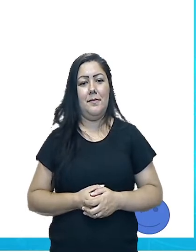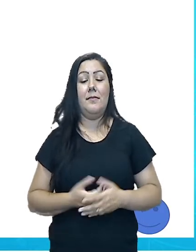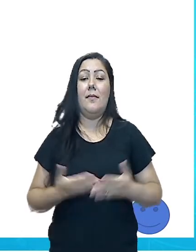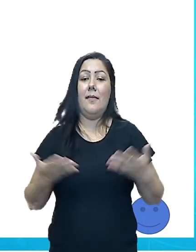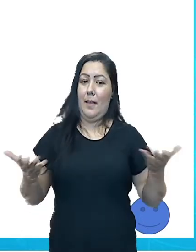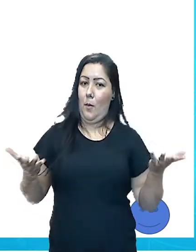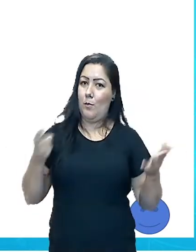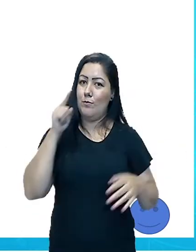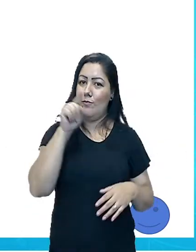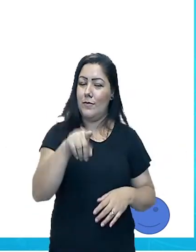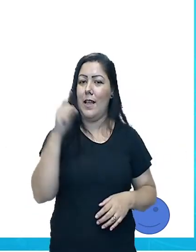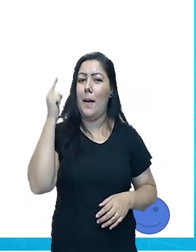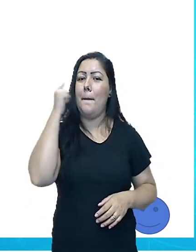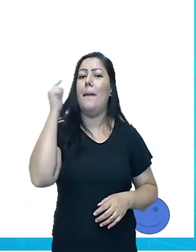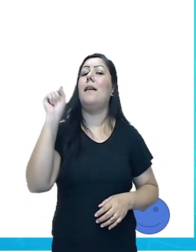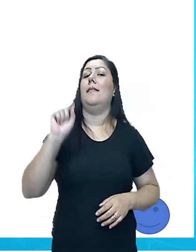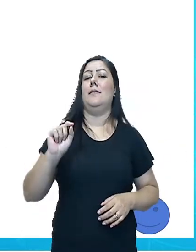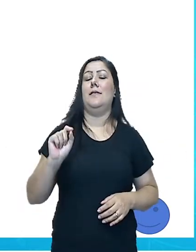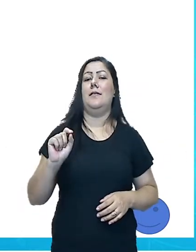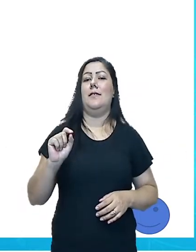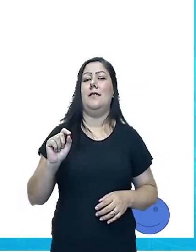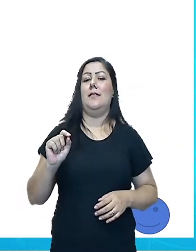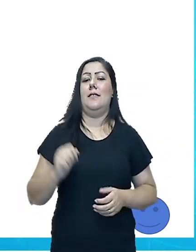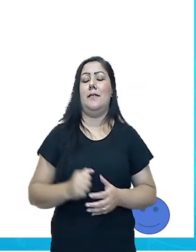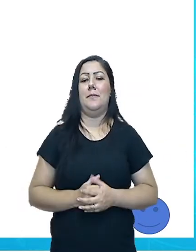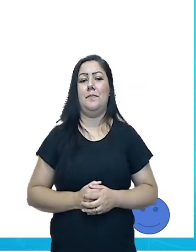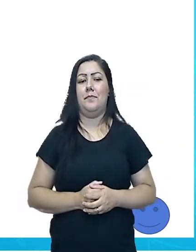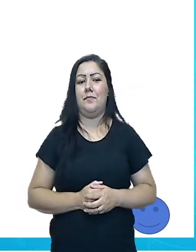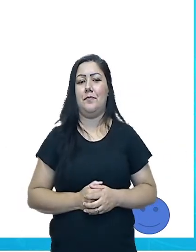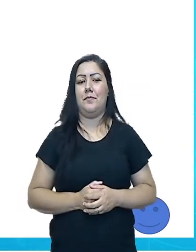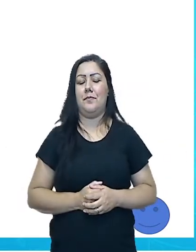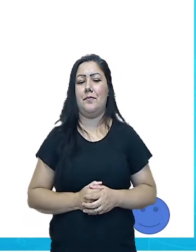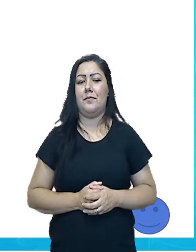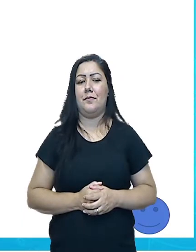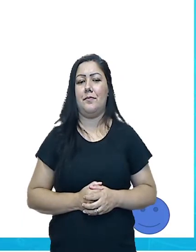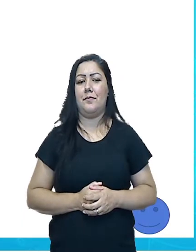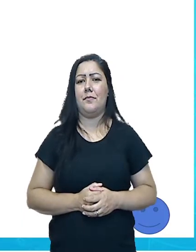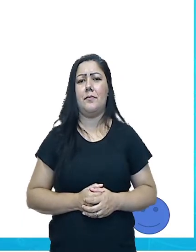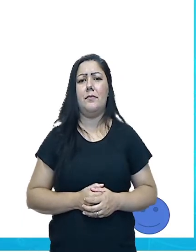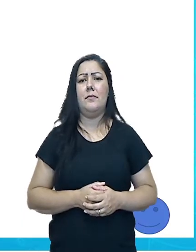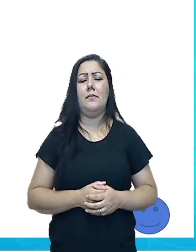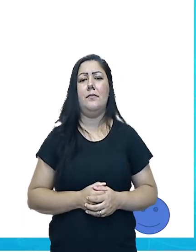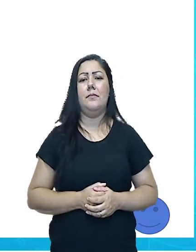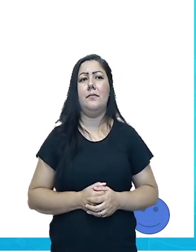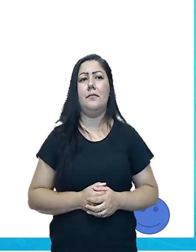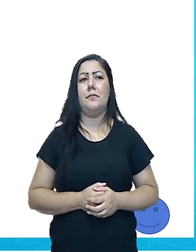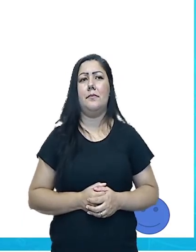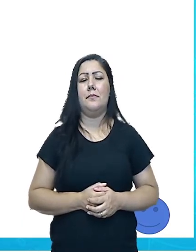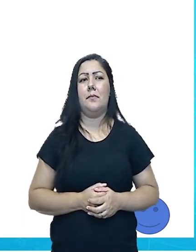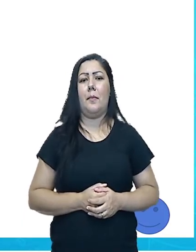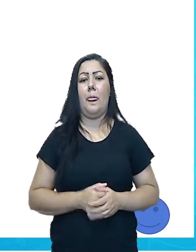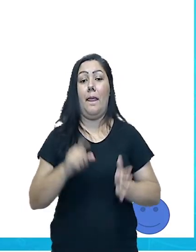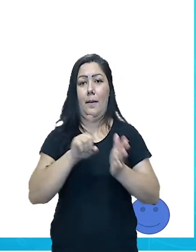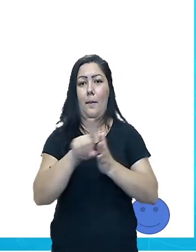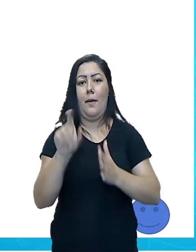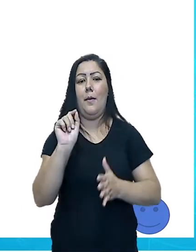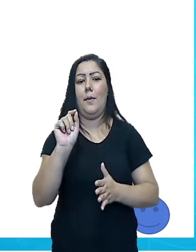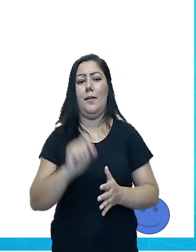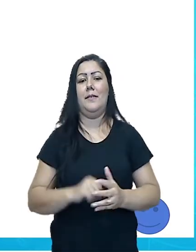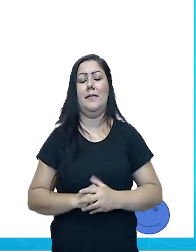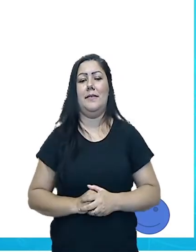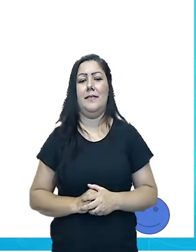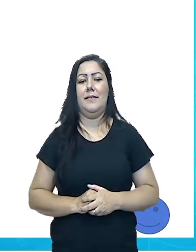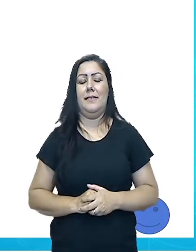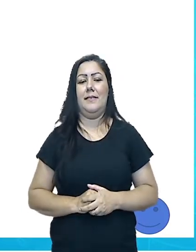E o que você acha mais adequado a dizer? É uma perguntinha que nós temos que fazer. Não é isso?